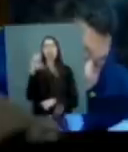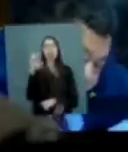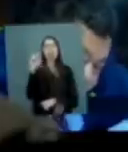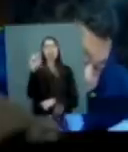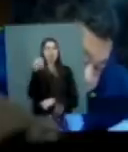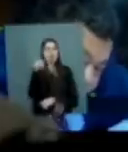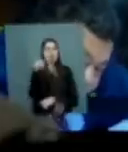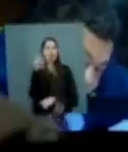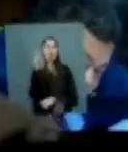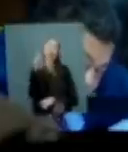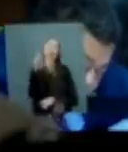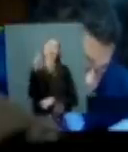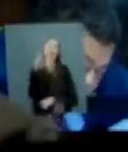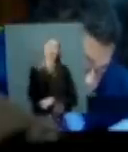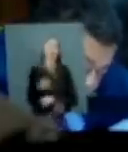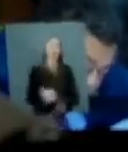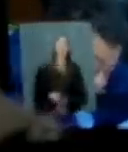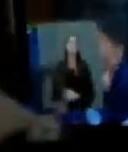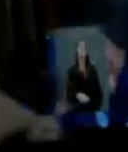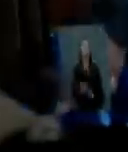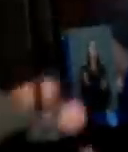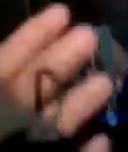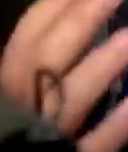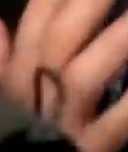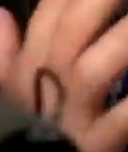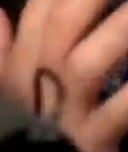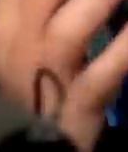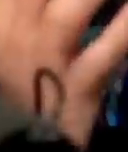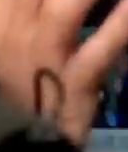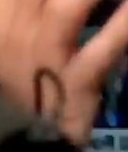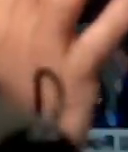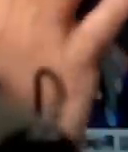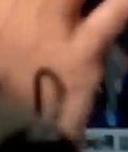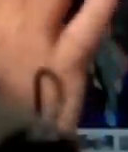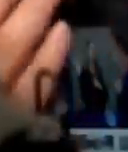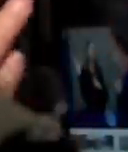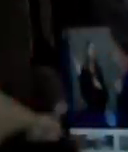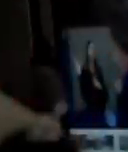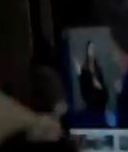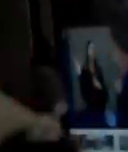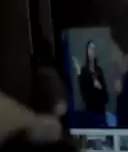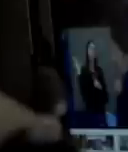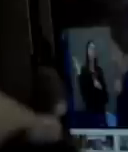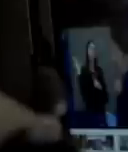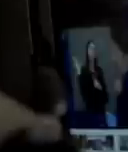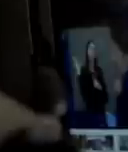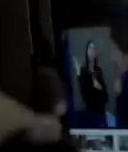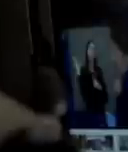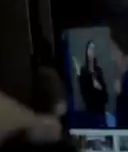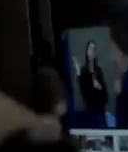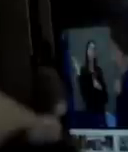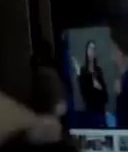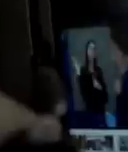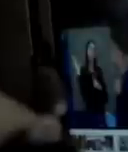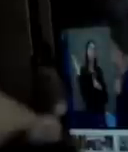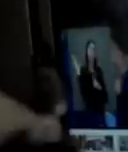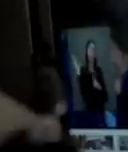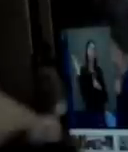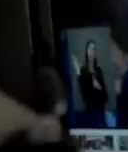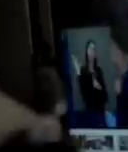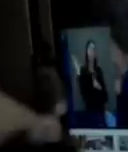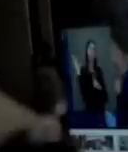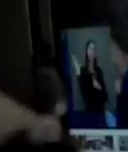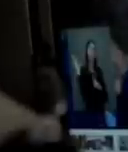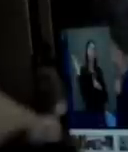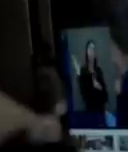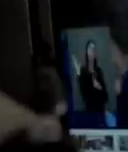continuar nos dominando eu não tenho você vê que é sensacional se